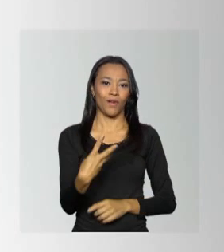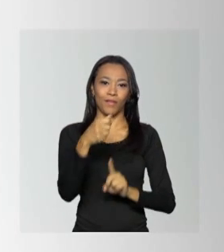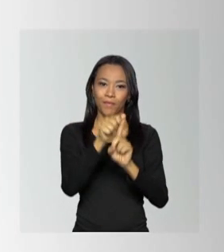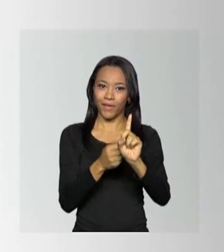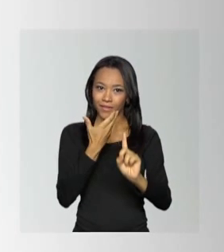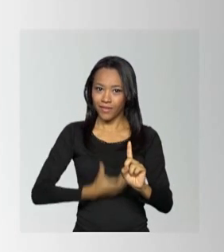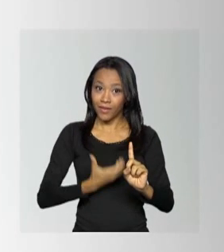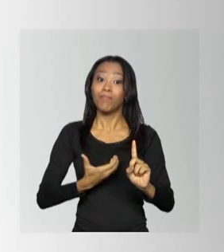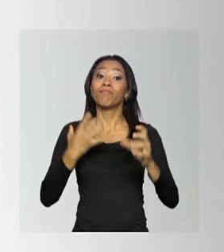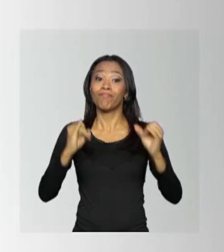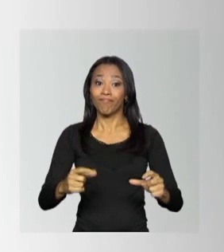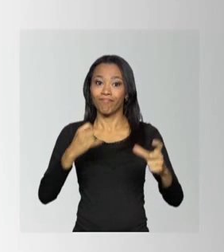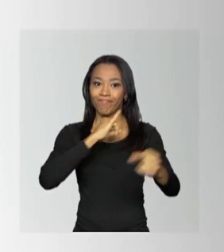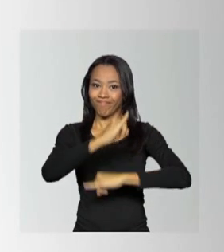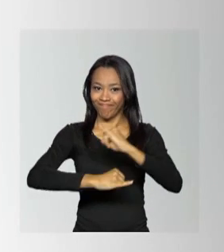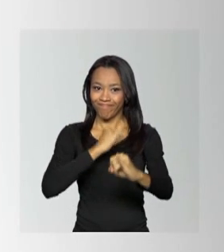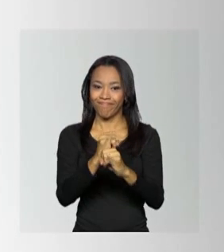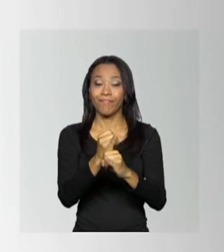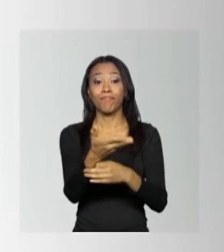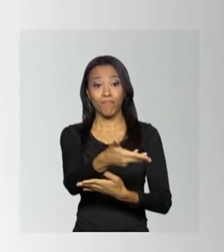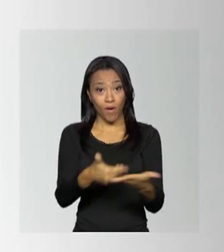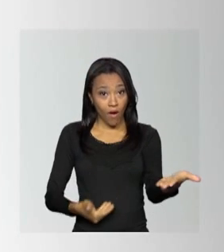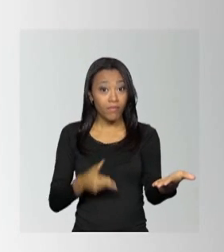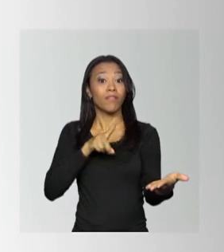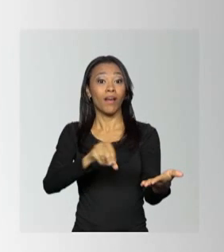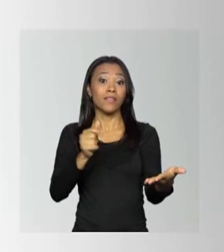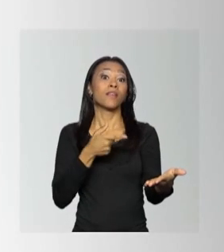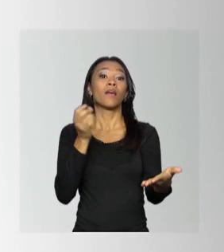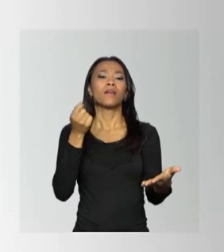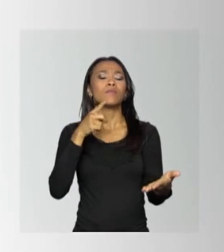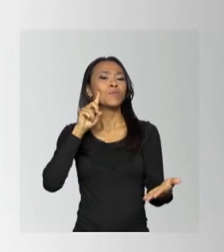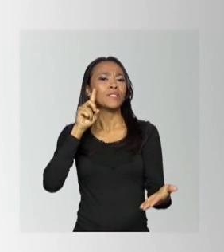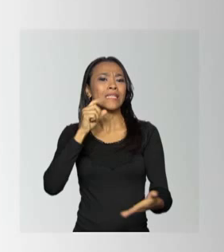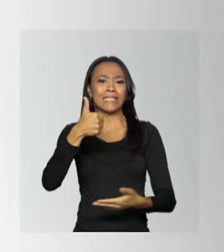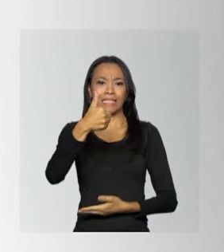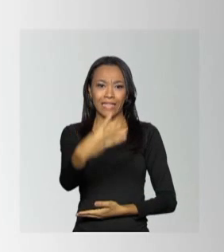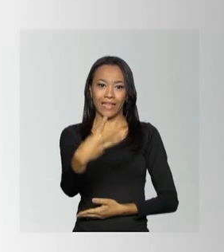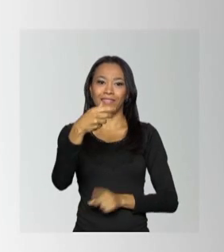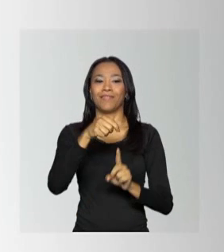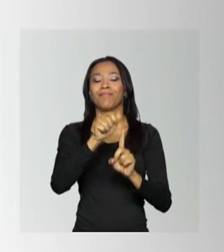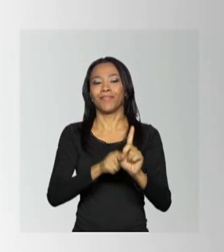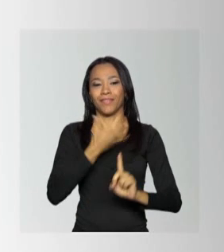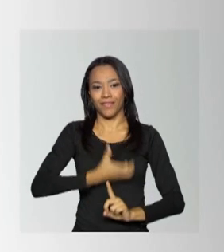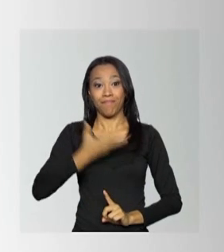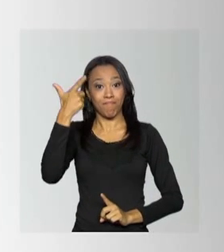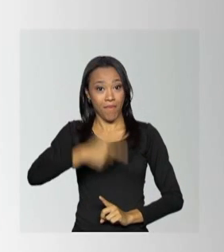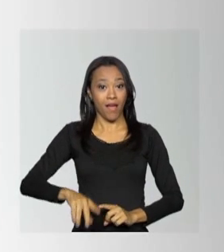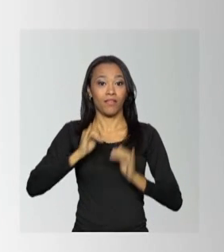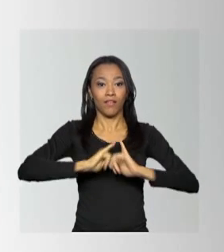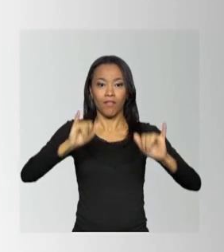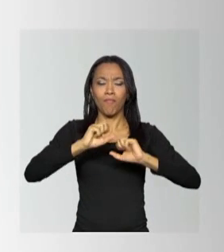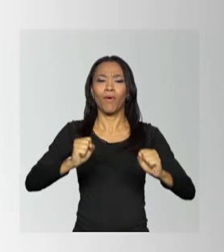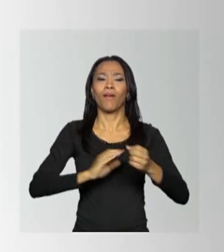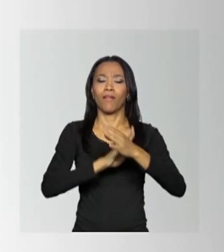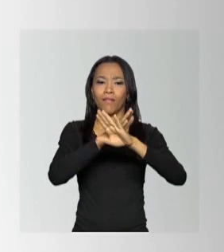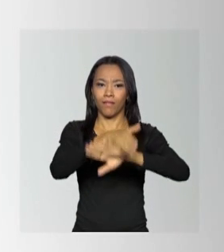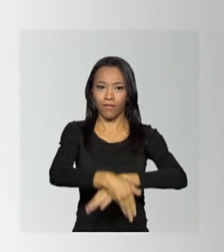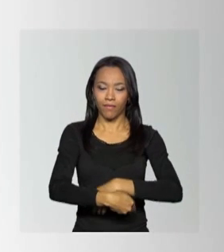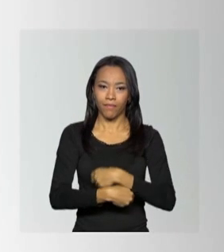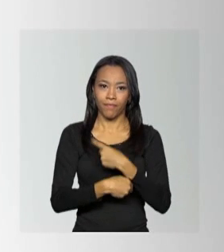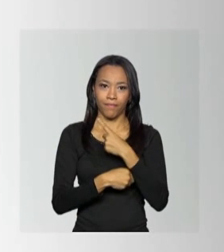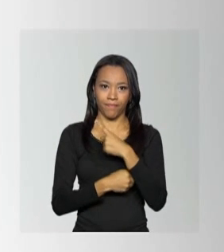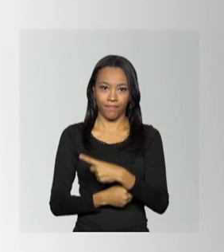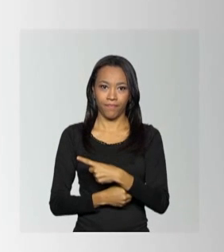dezembro pela internet. As provas serão aplicadas em 13 de dezembro. Saiba mais em